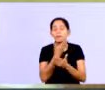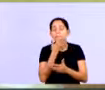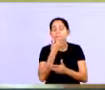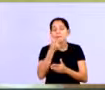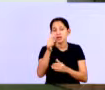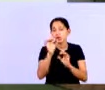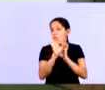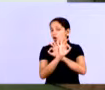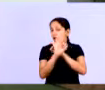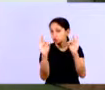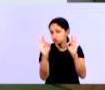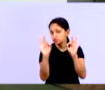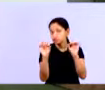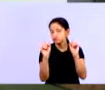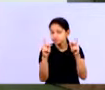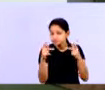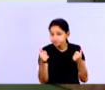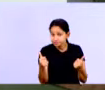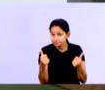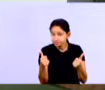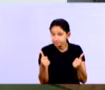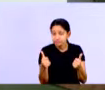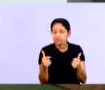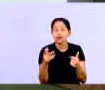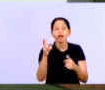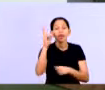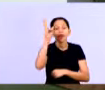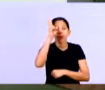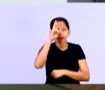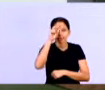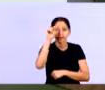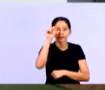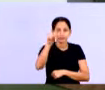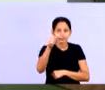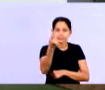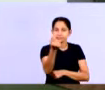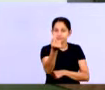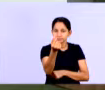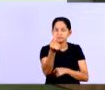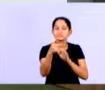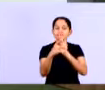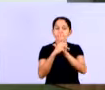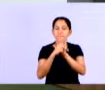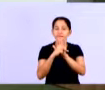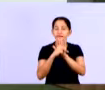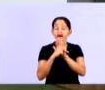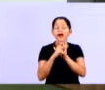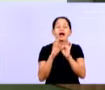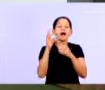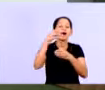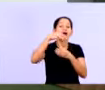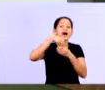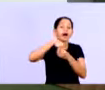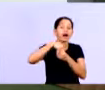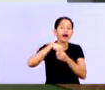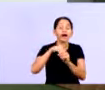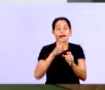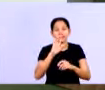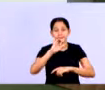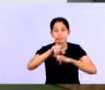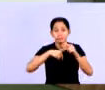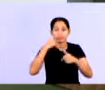maravilhosa. Lembrando, né, Denise, que dentro desse capital que você investe, você associa as tomadas de